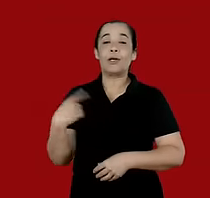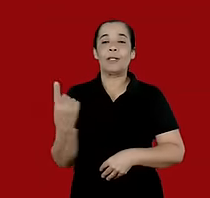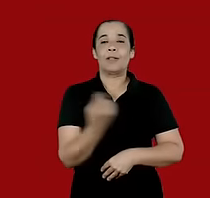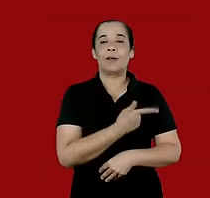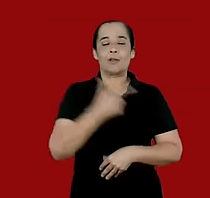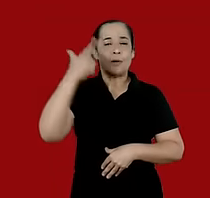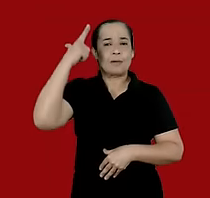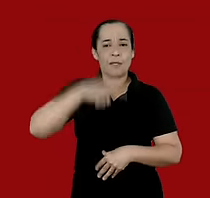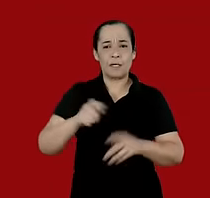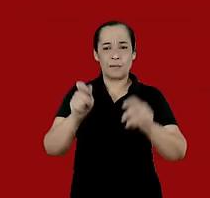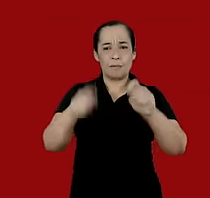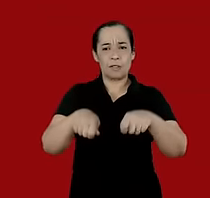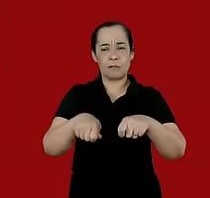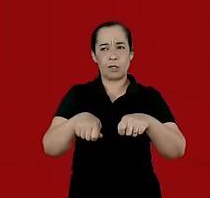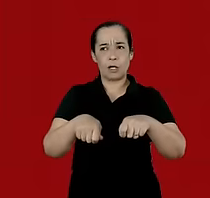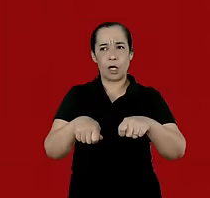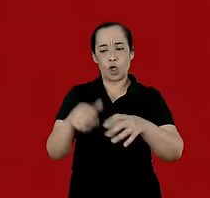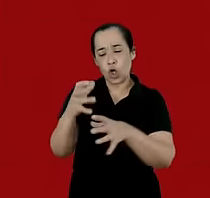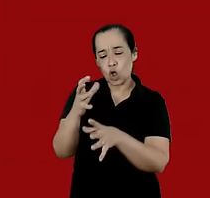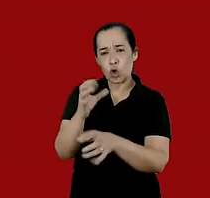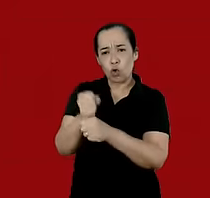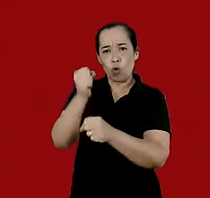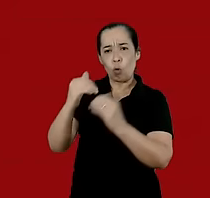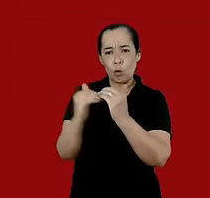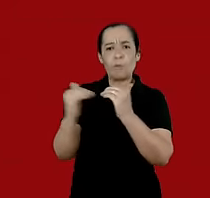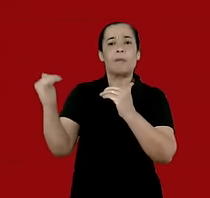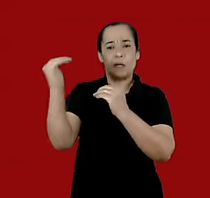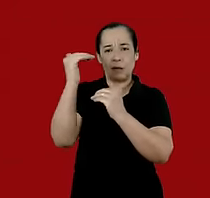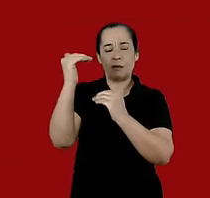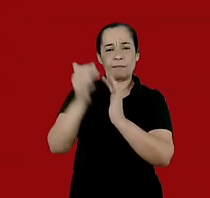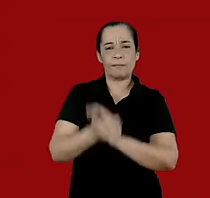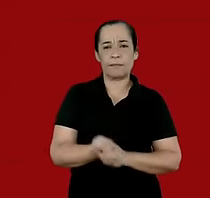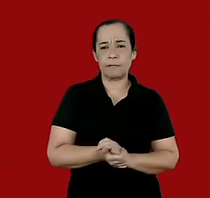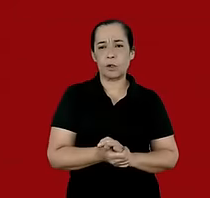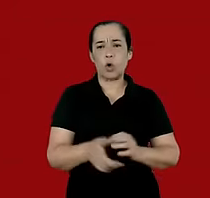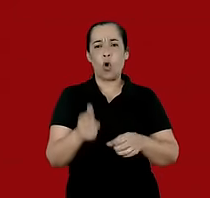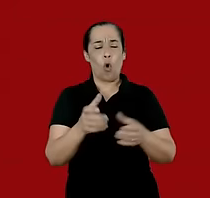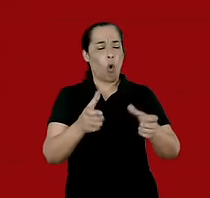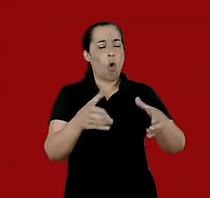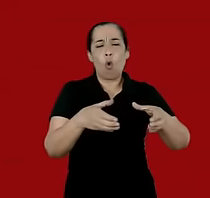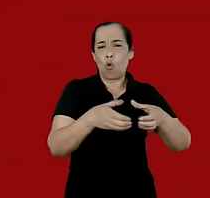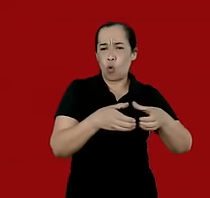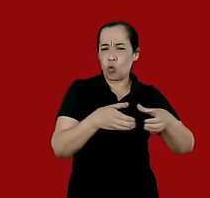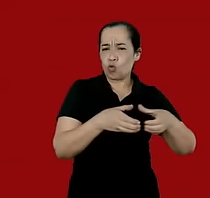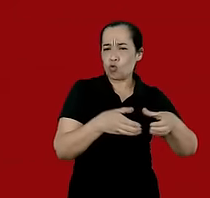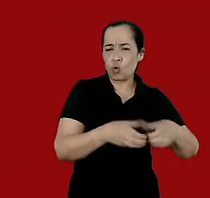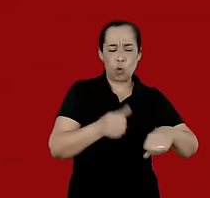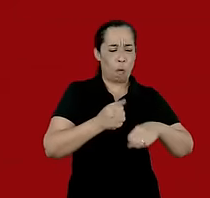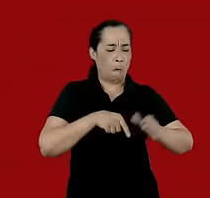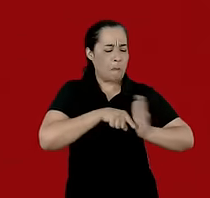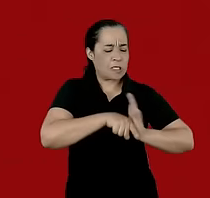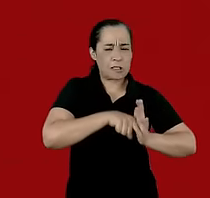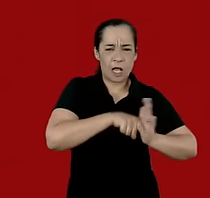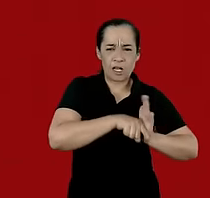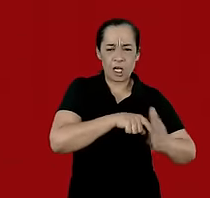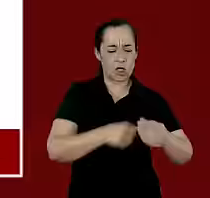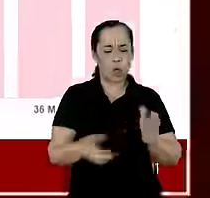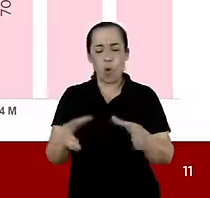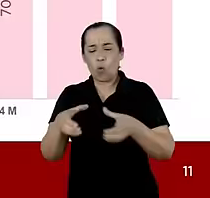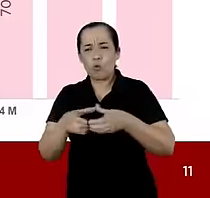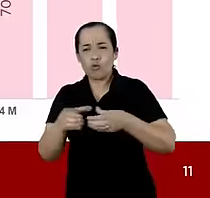melhor então aqui é um valor agregado que a gestão profissional como equipe grande macroeconômica equipe de pesquisa quantitativa equipe de gestores